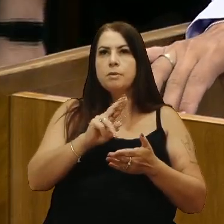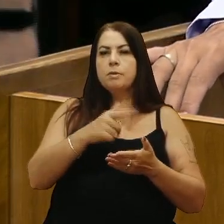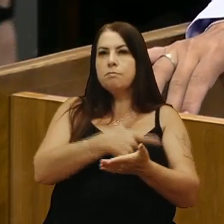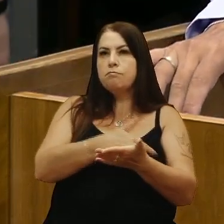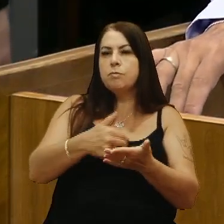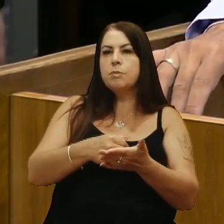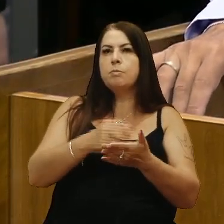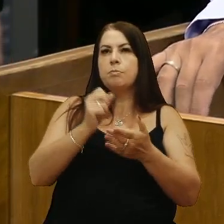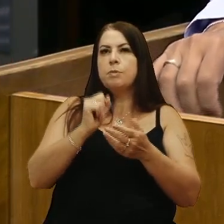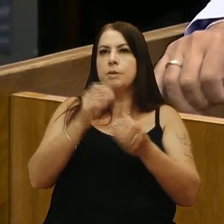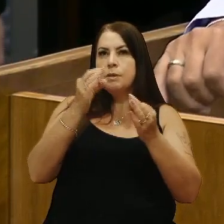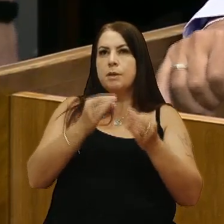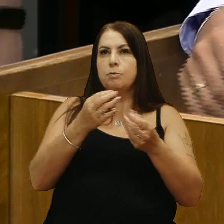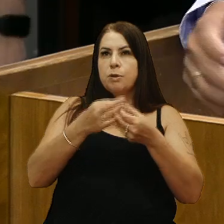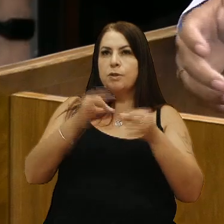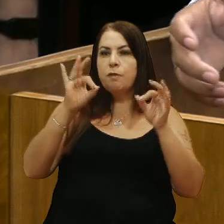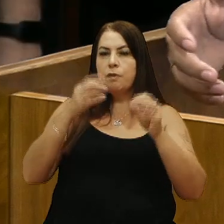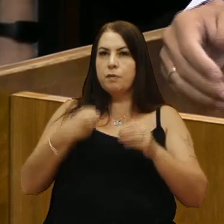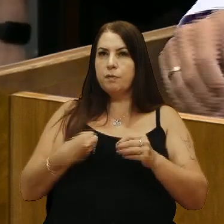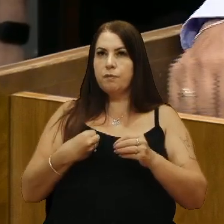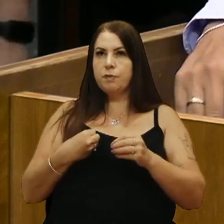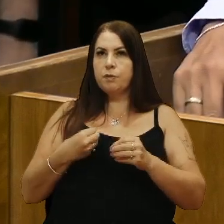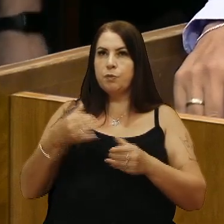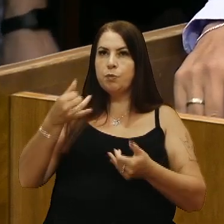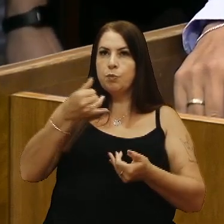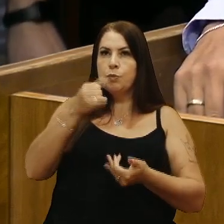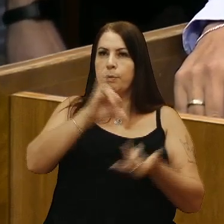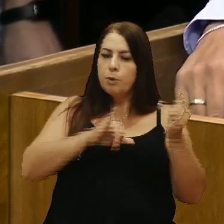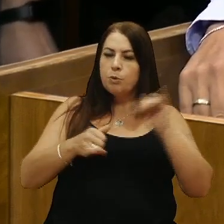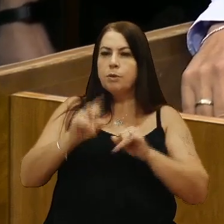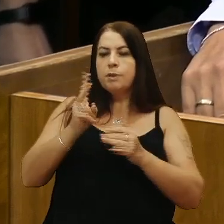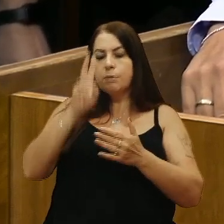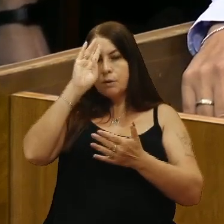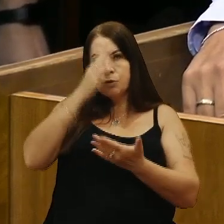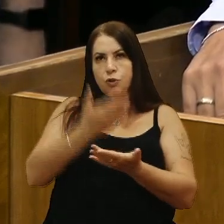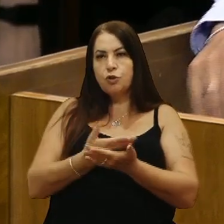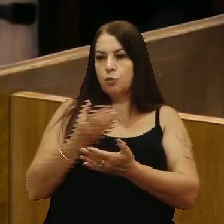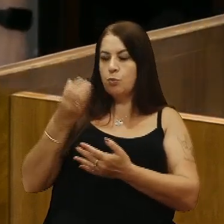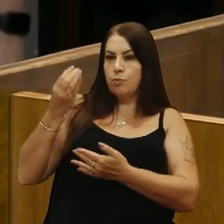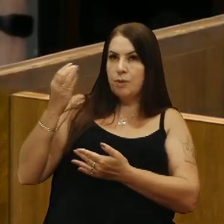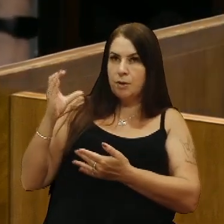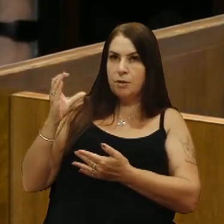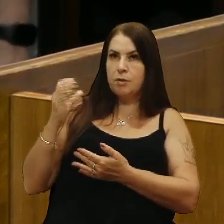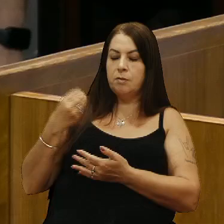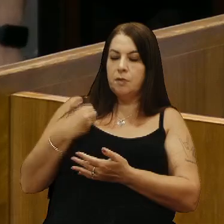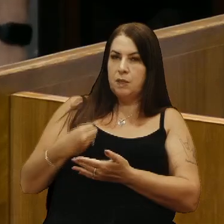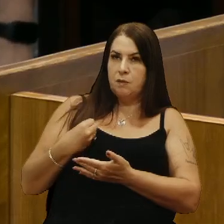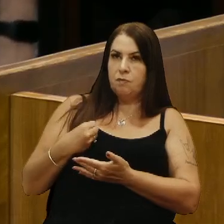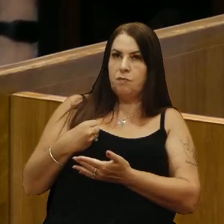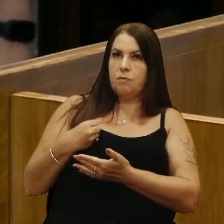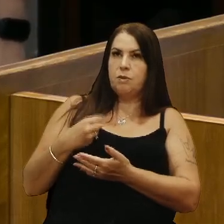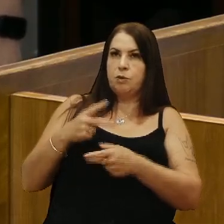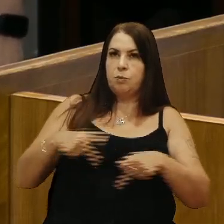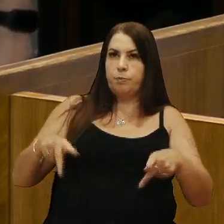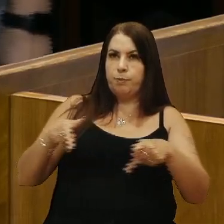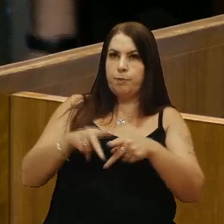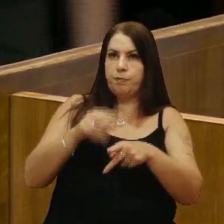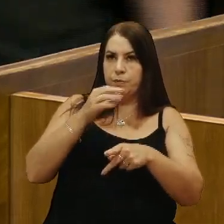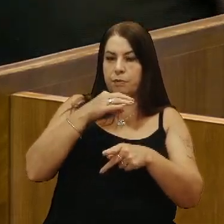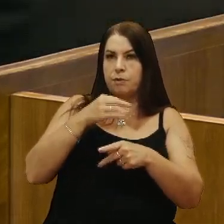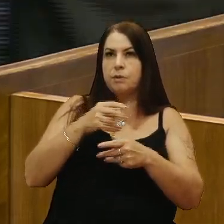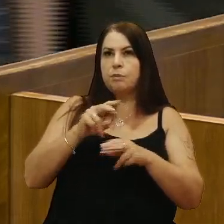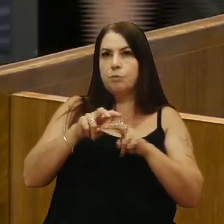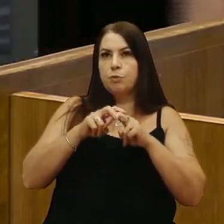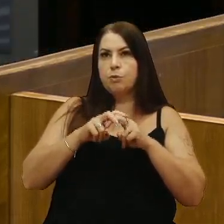podendo salvar vidas. Por um laboratório que sempre acreditou na ciência, na vida e no povo dessa cidade. Por